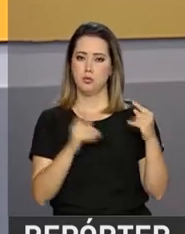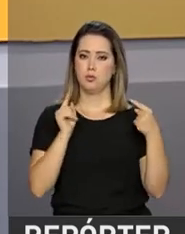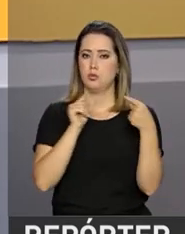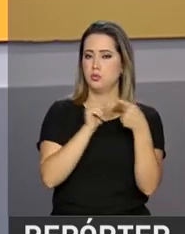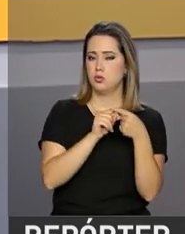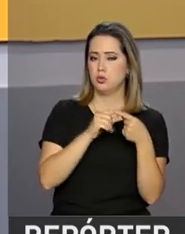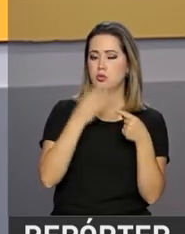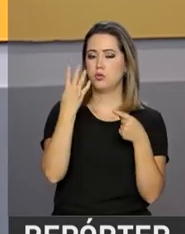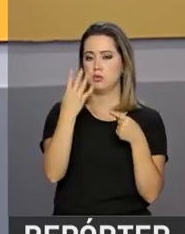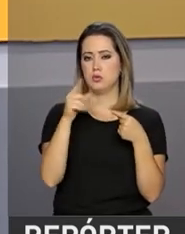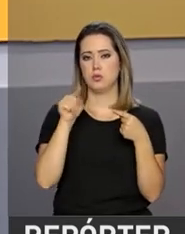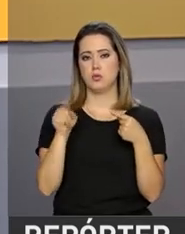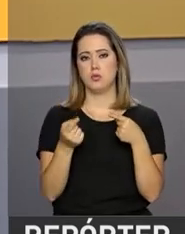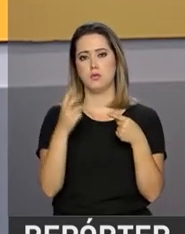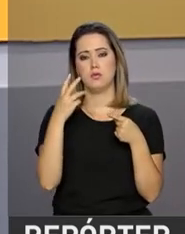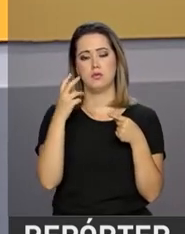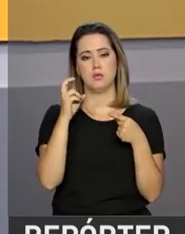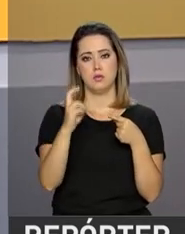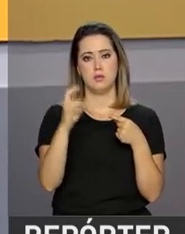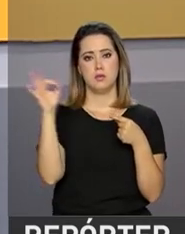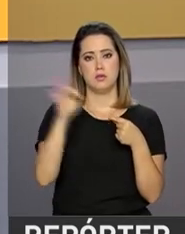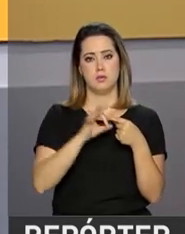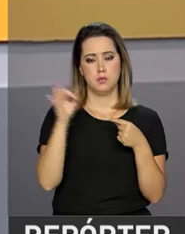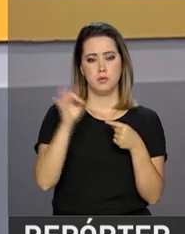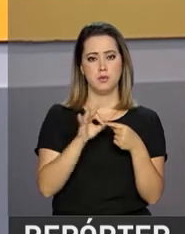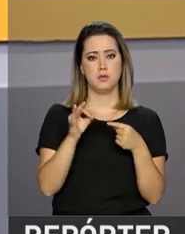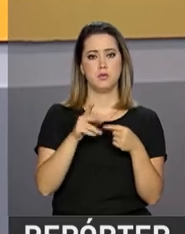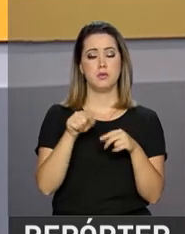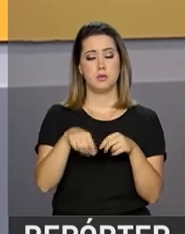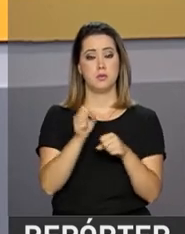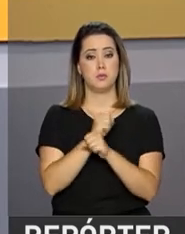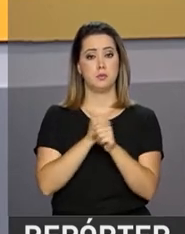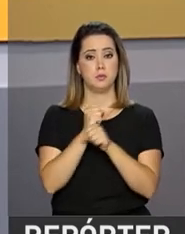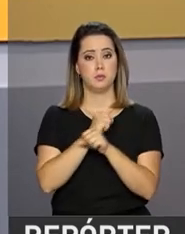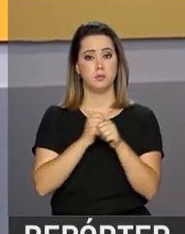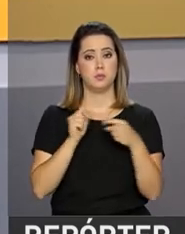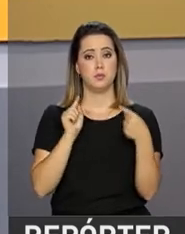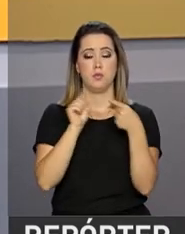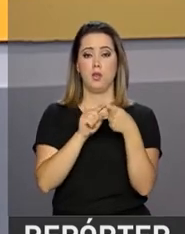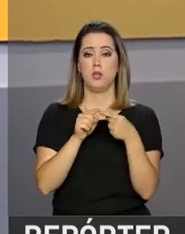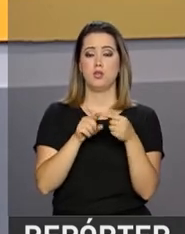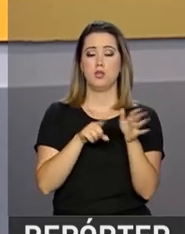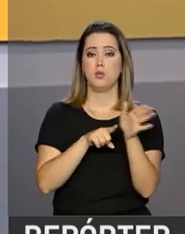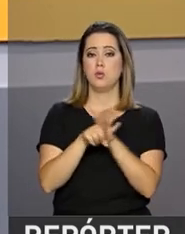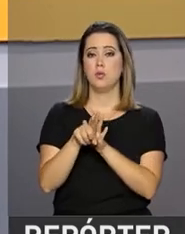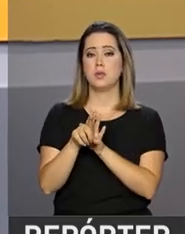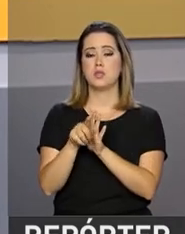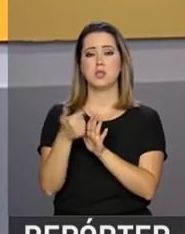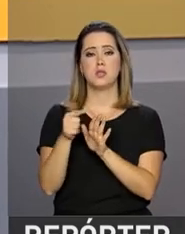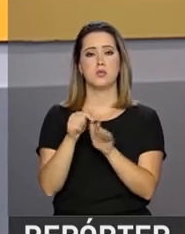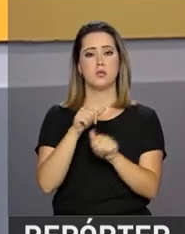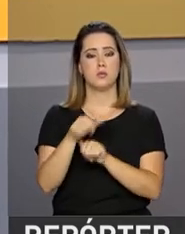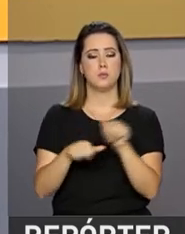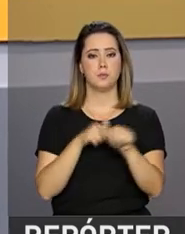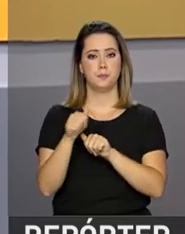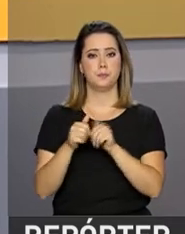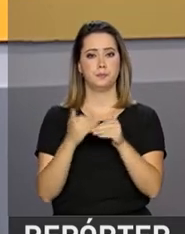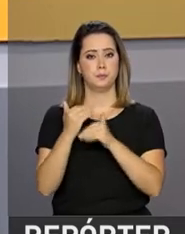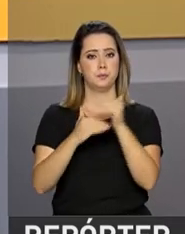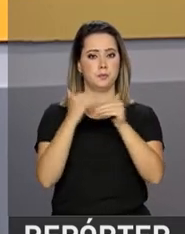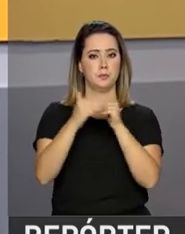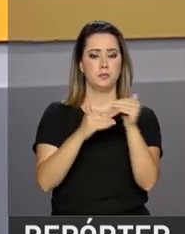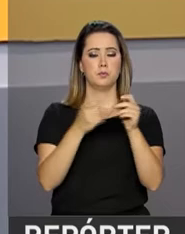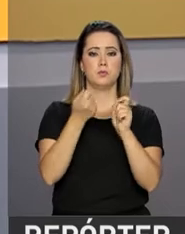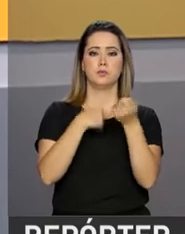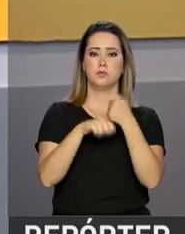abaixo da meta de 4,5% estabelecida para este ano. De acordo com o boletim Focus, não houve alteração na projeção